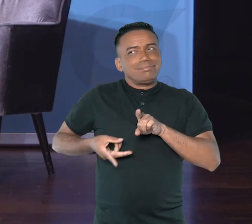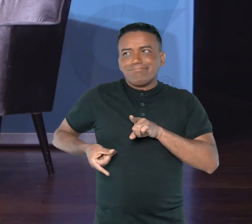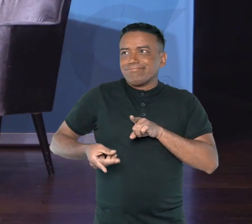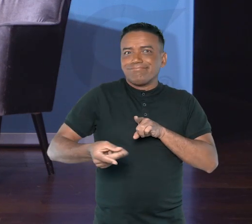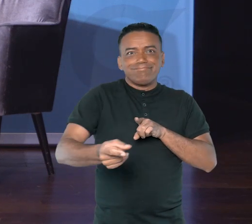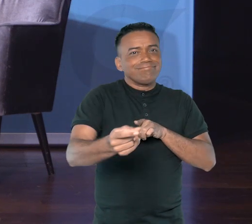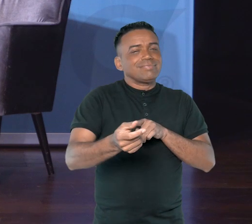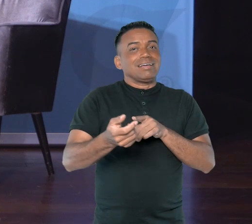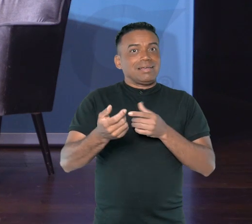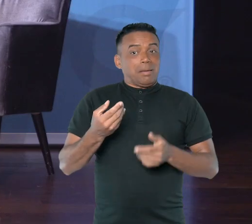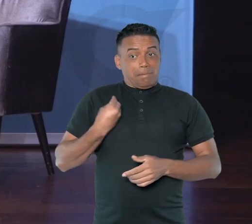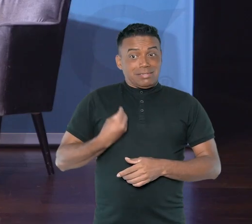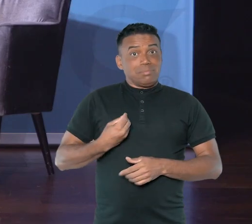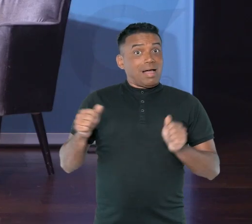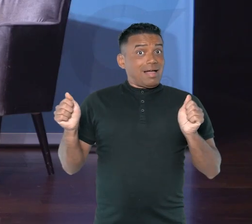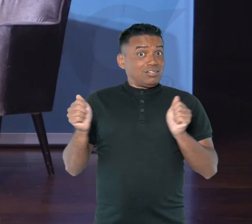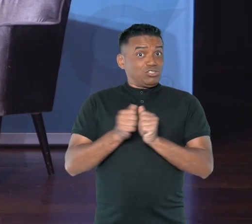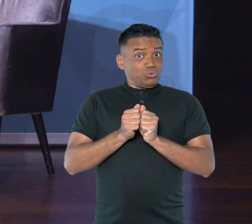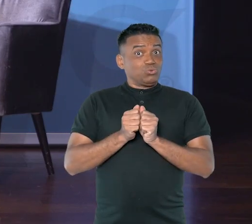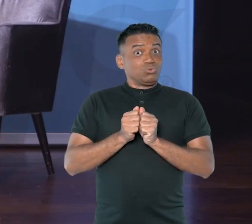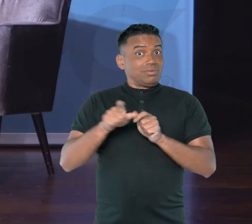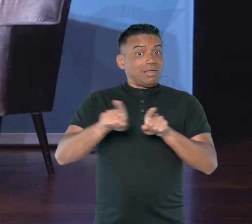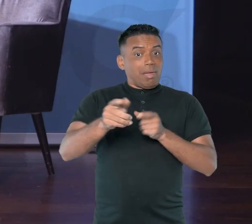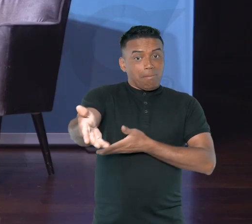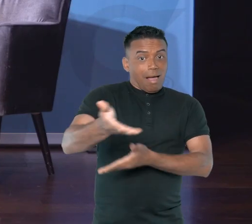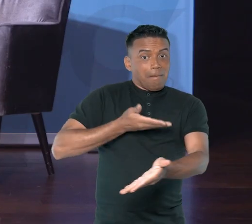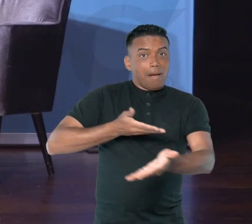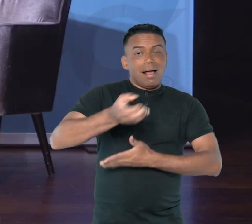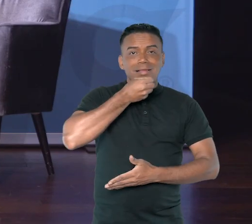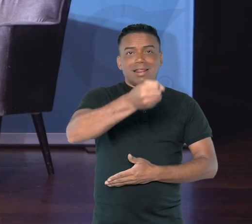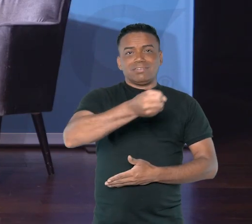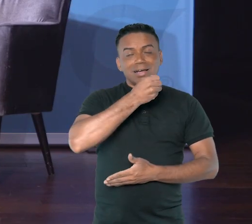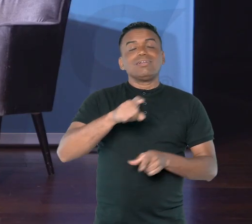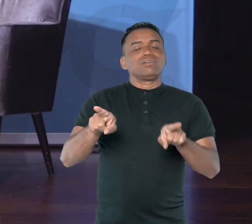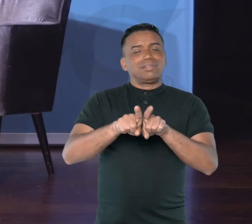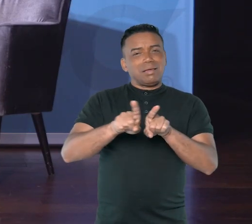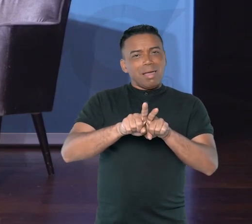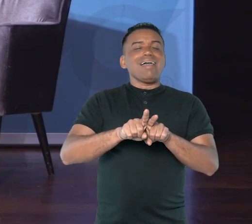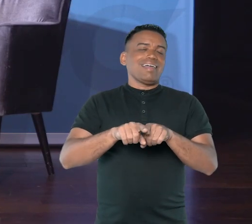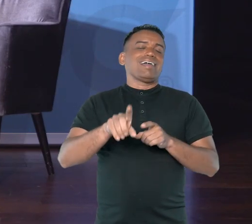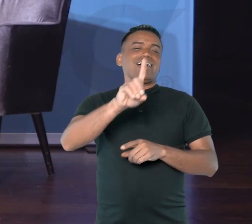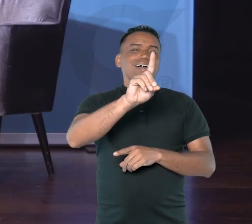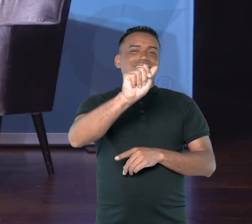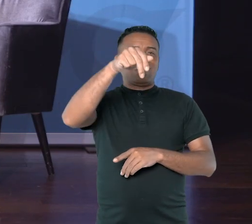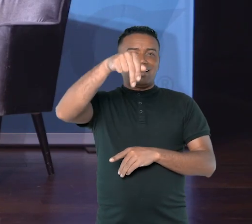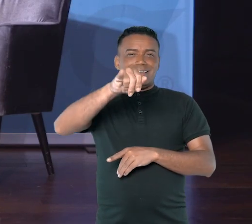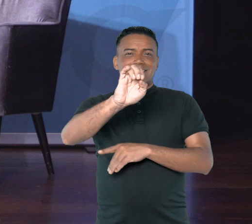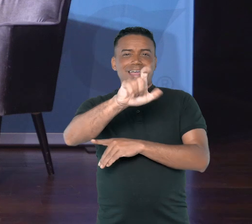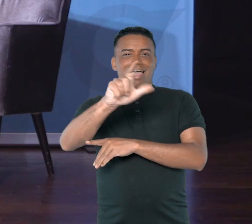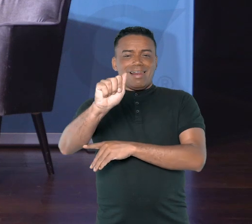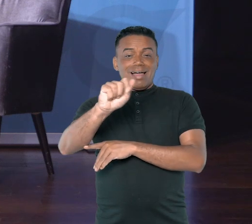do lado onde que eu estou também, às vezes, como mediadora. A Daniela Zuppa é jornalista, é